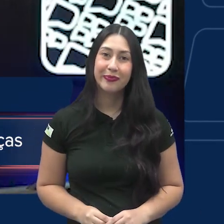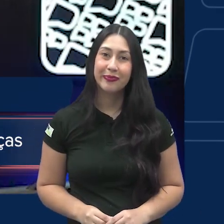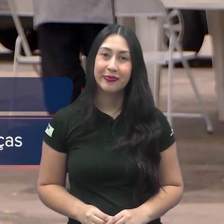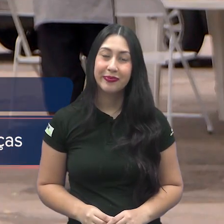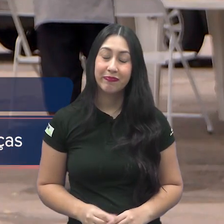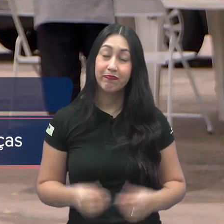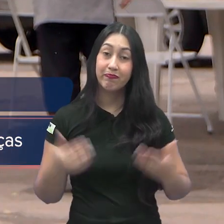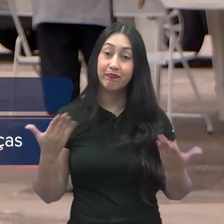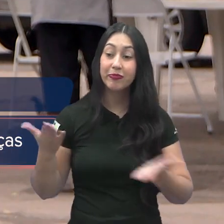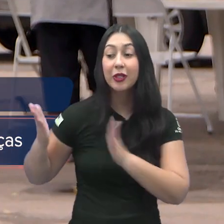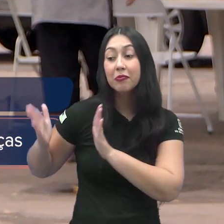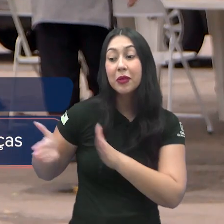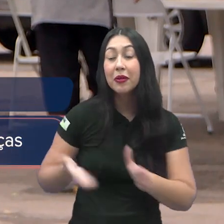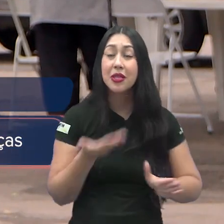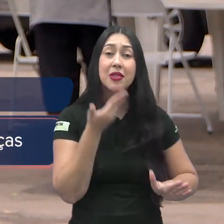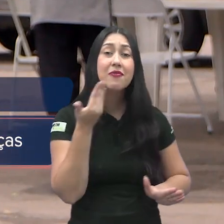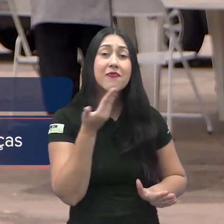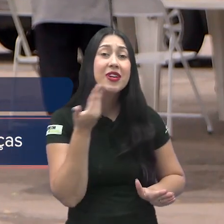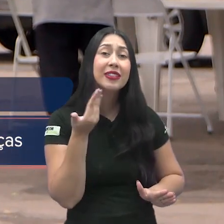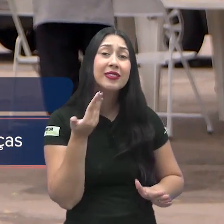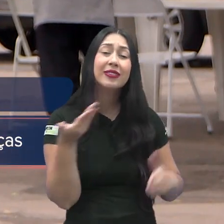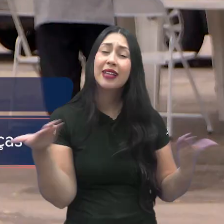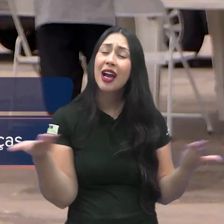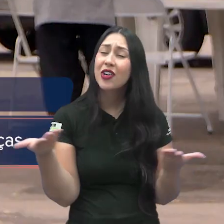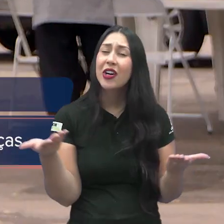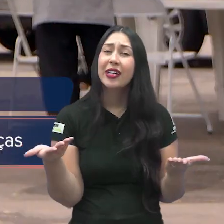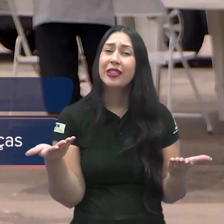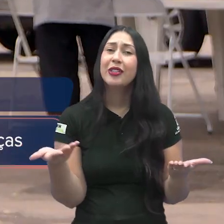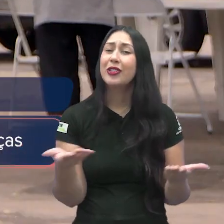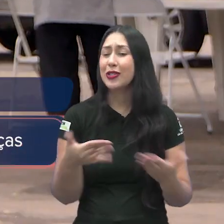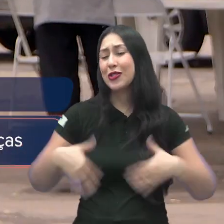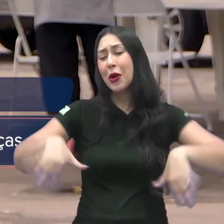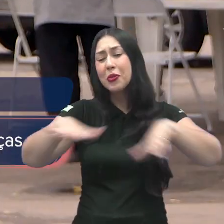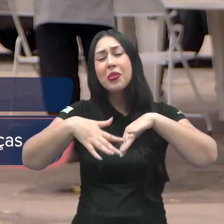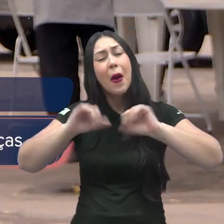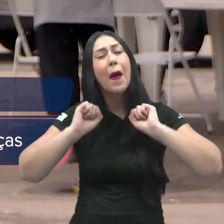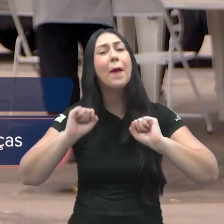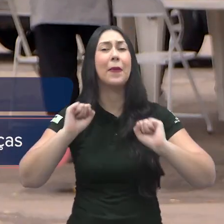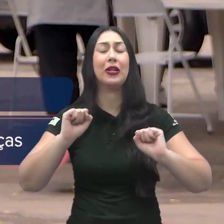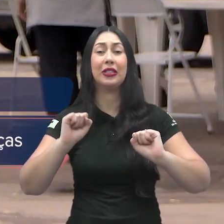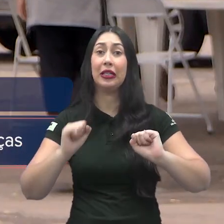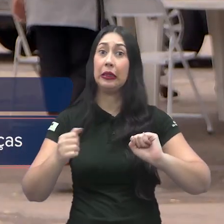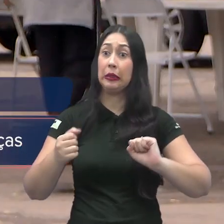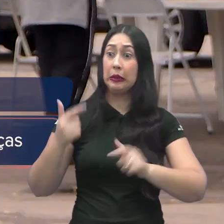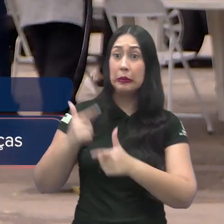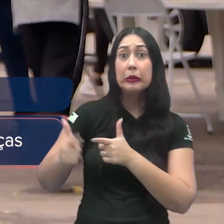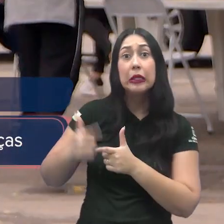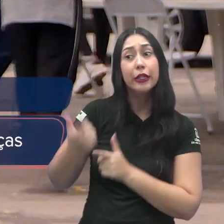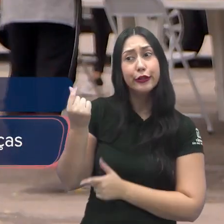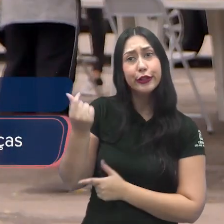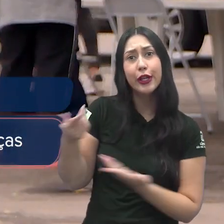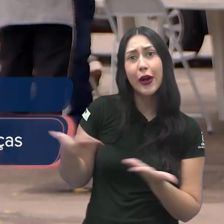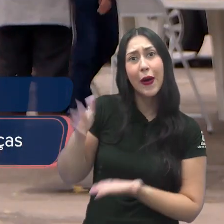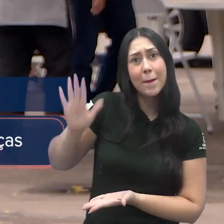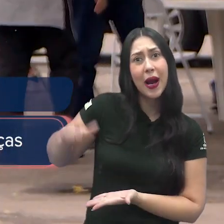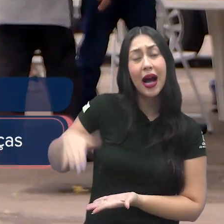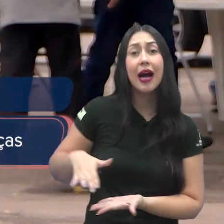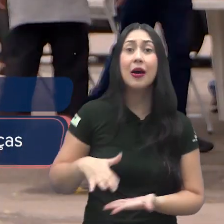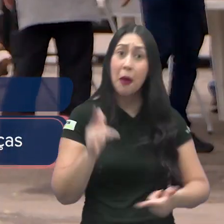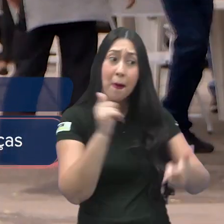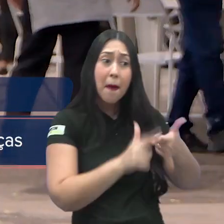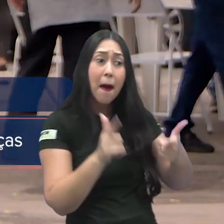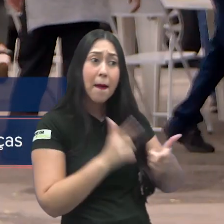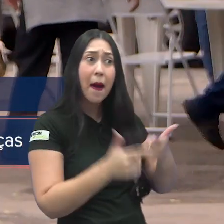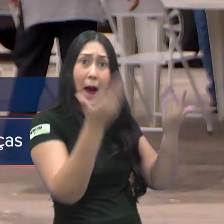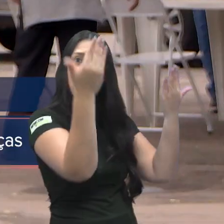pública. E como esse processo ficou mais fácil, acabaram as desculpas para quem quer tirar carta. Se o problema era o dinheiro, a CNH ficou mais barata.